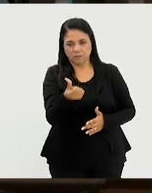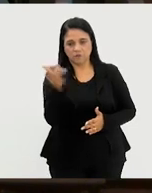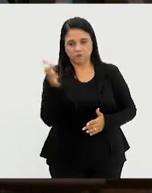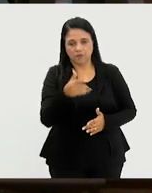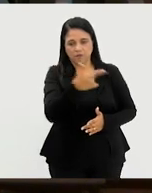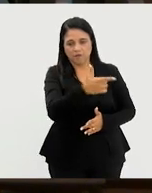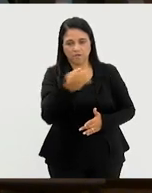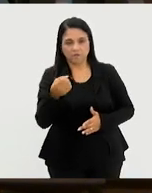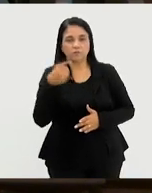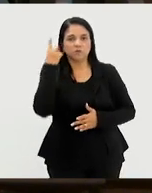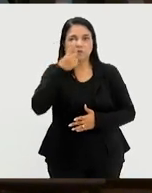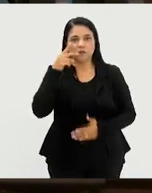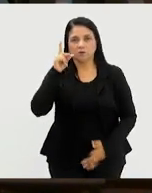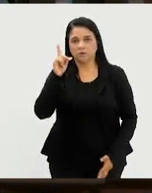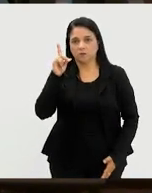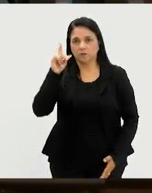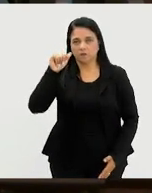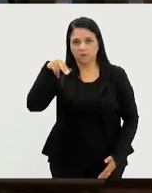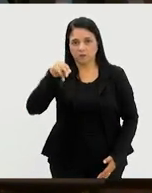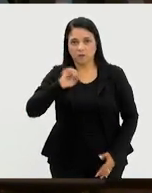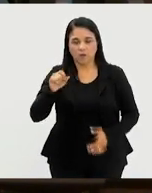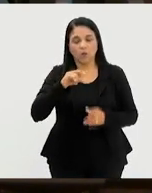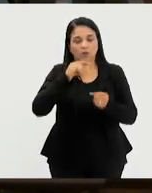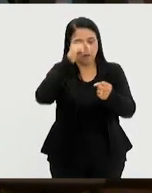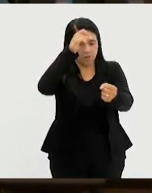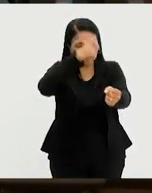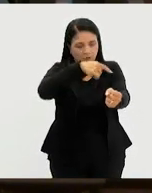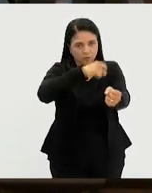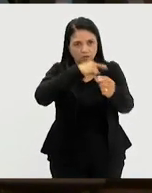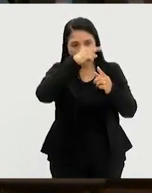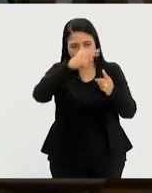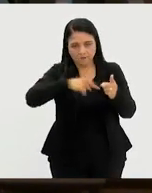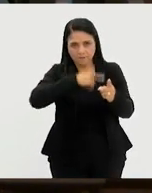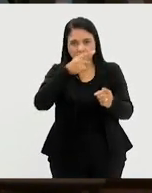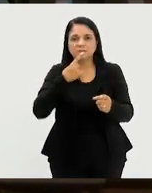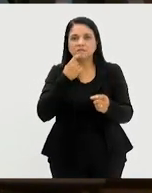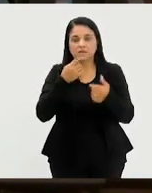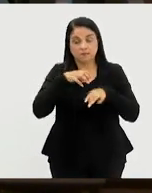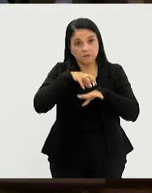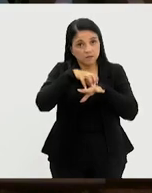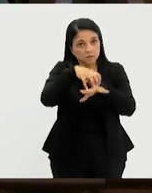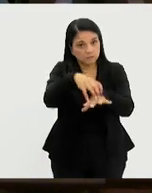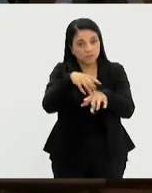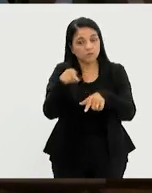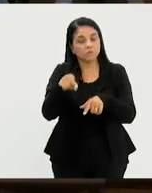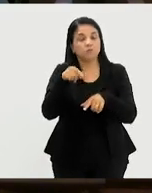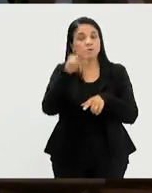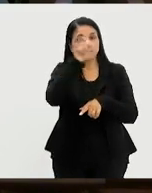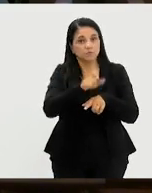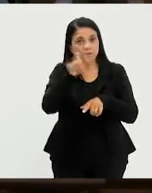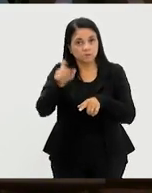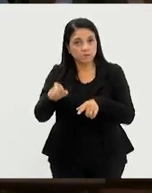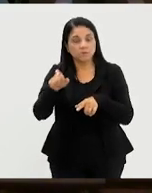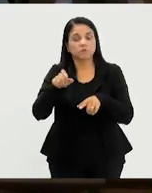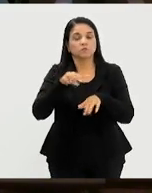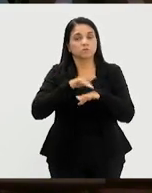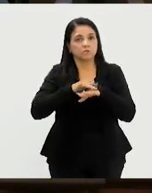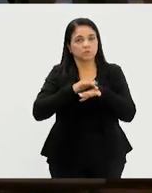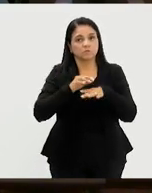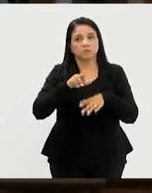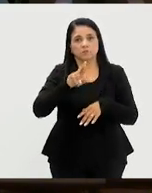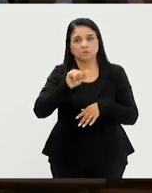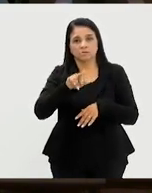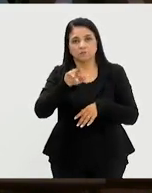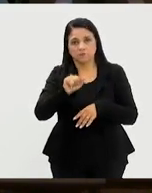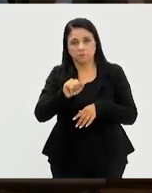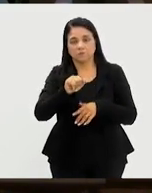Daniel liberon que dispõe sobre emod diálise em transporte para pacientes portadores doenças raras com da outras providências